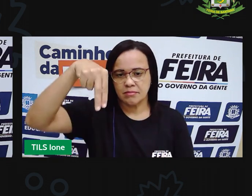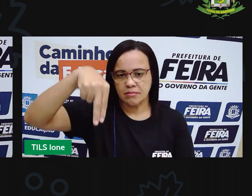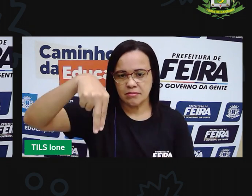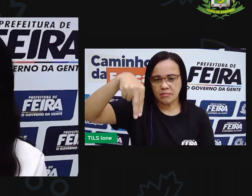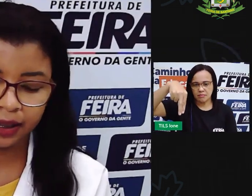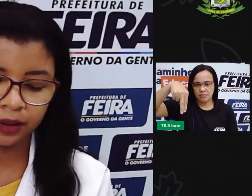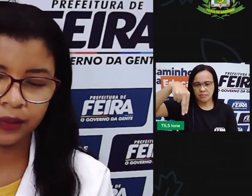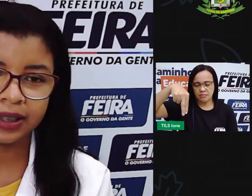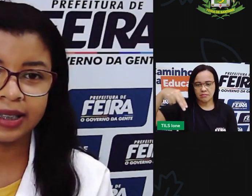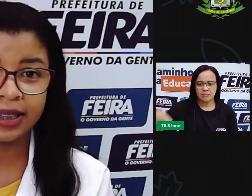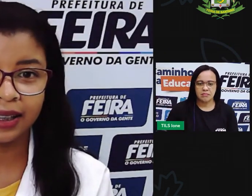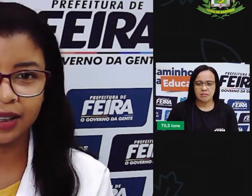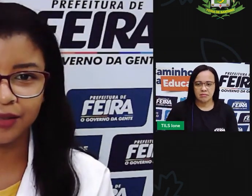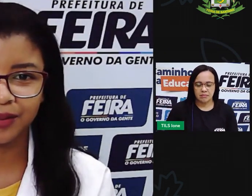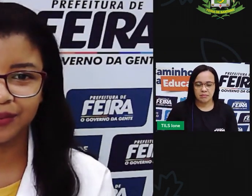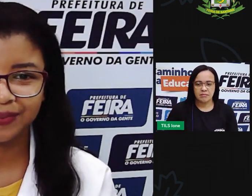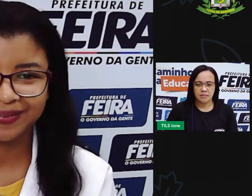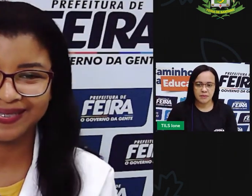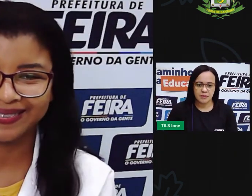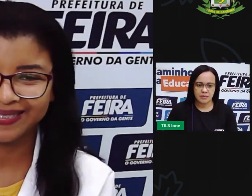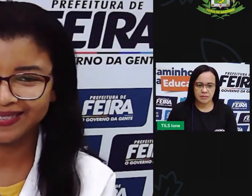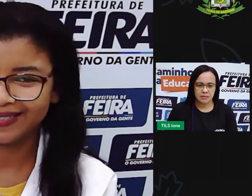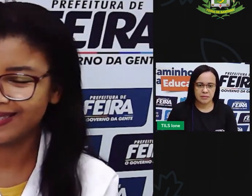Retomar aqui a leitura desse livro.